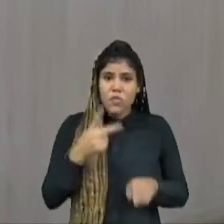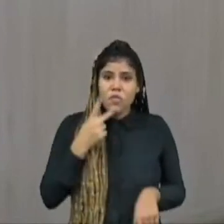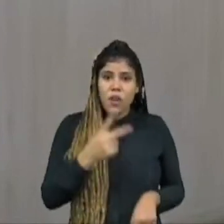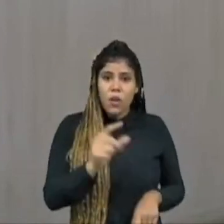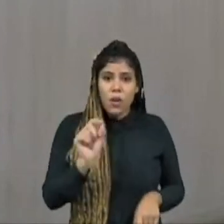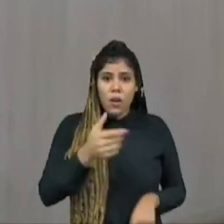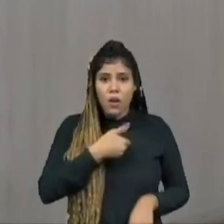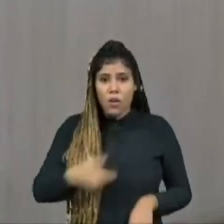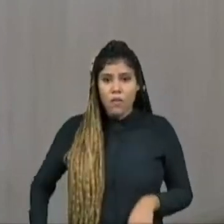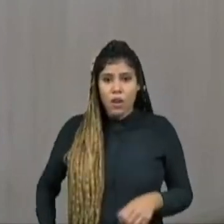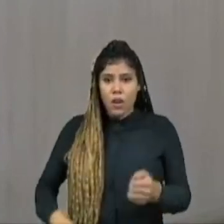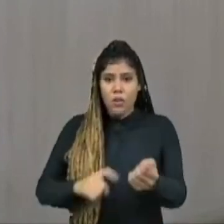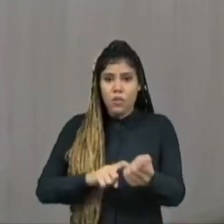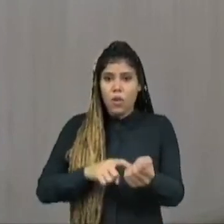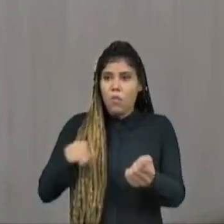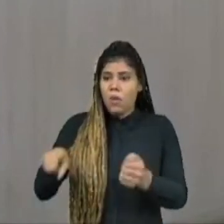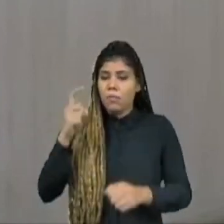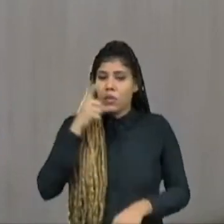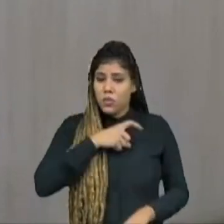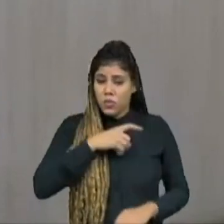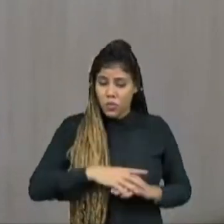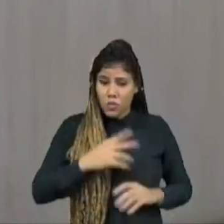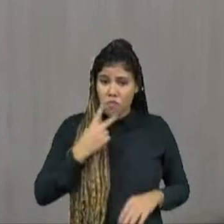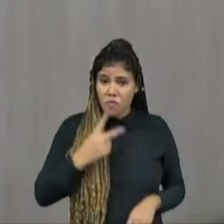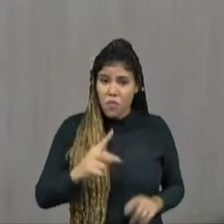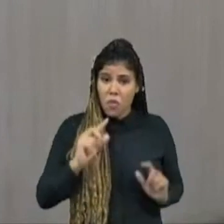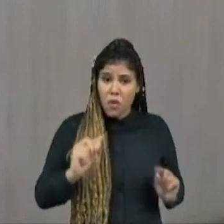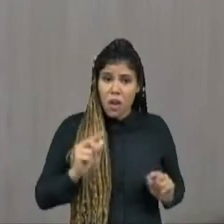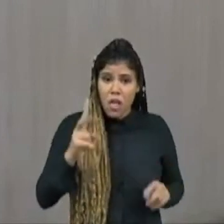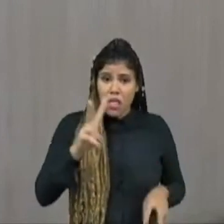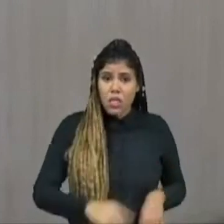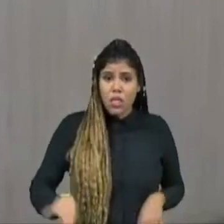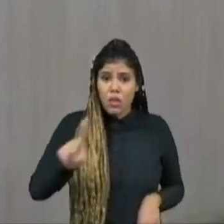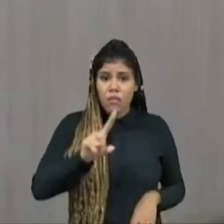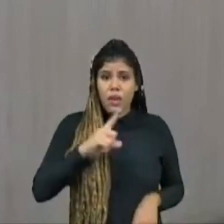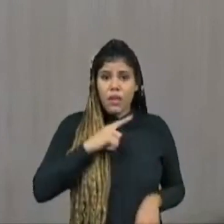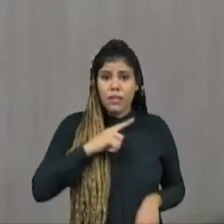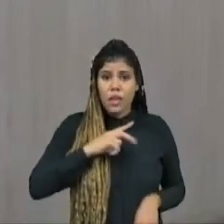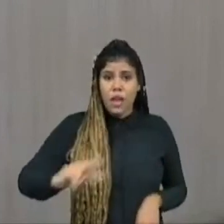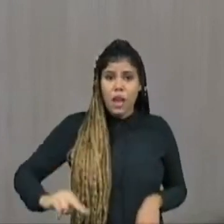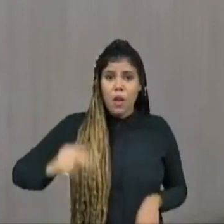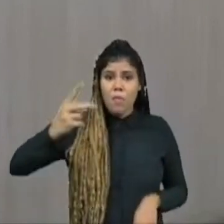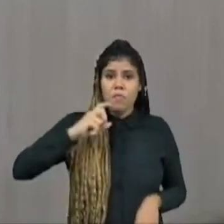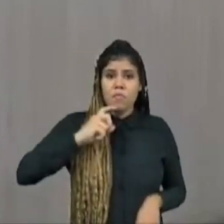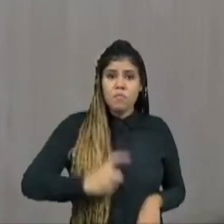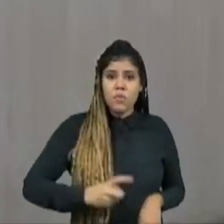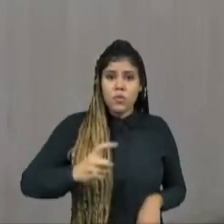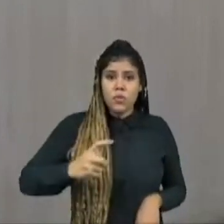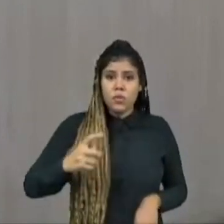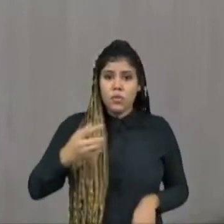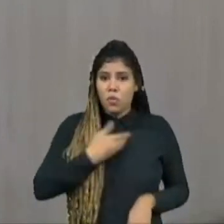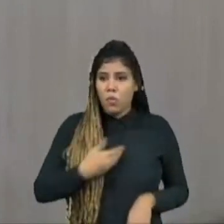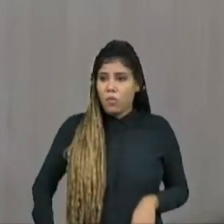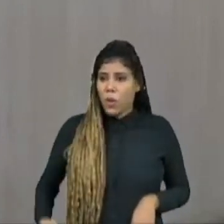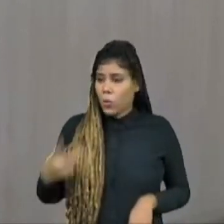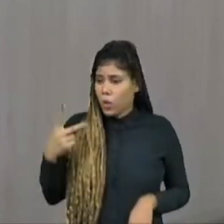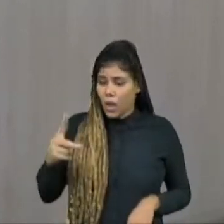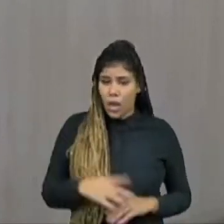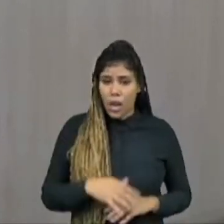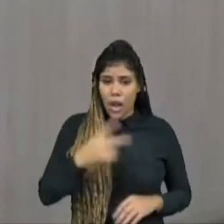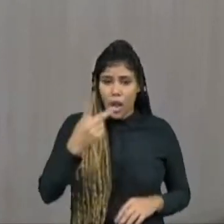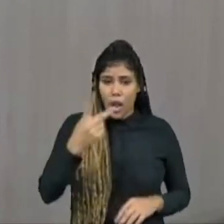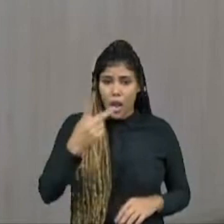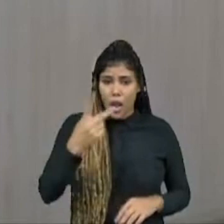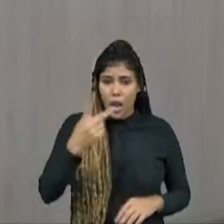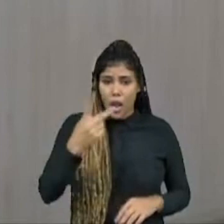governador Elmano mentiu, quando disse que não ia ter aumento de imposto no seu governo. E essa casa